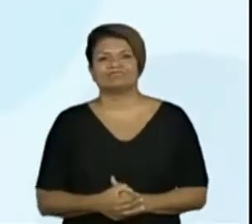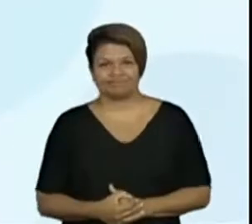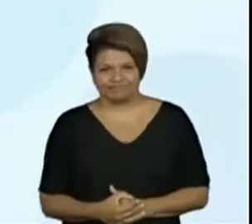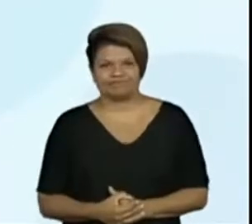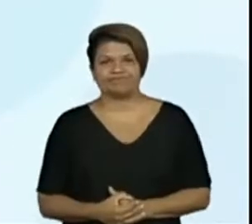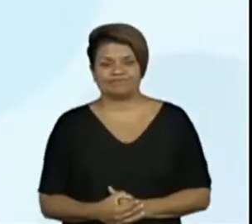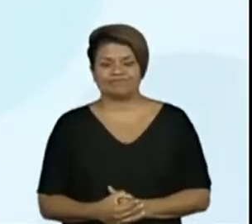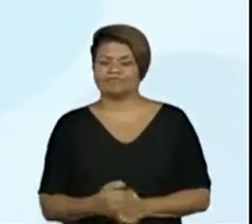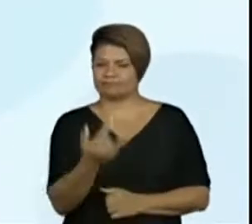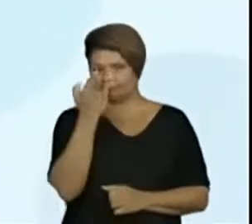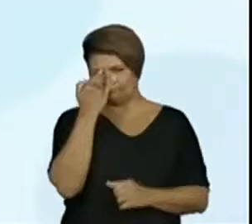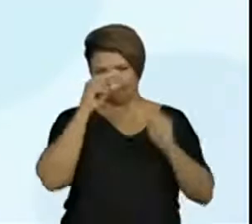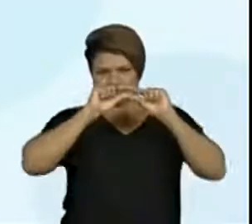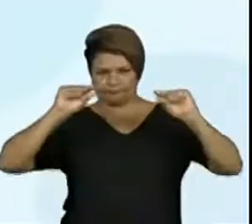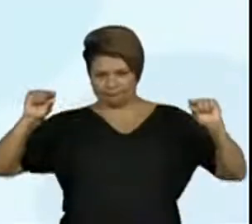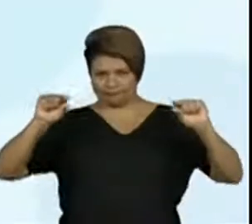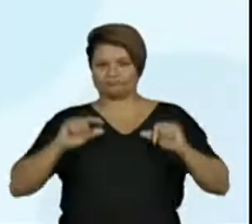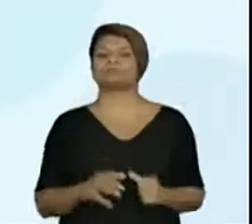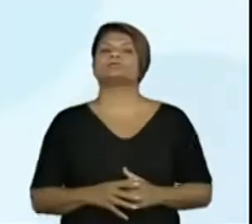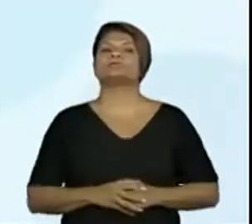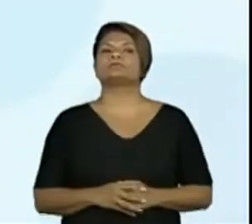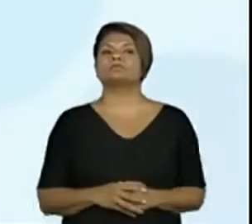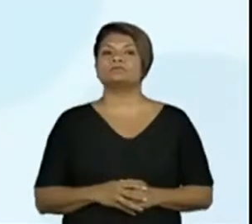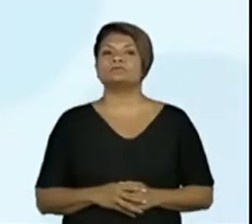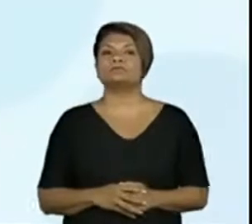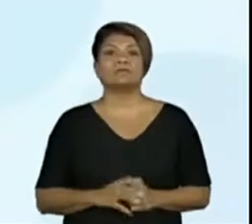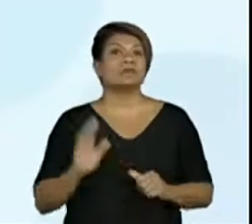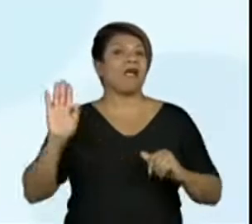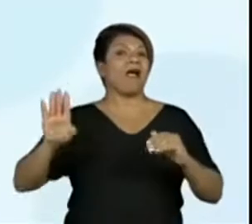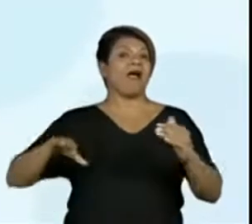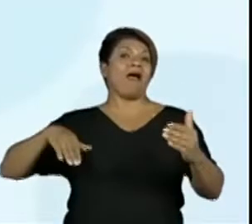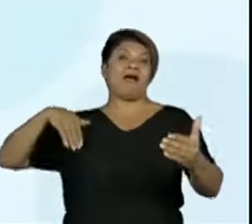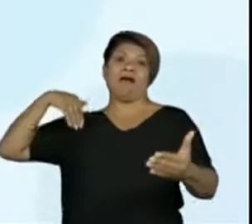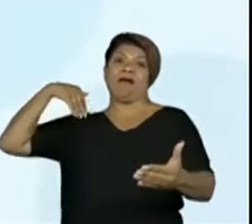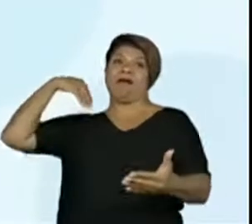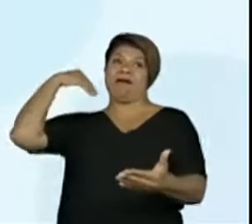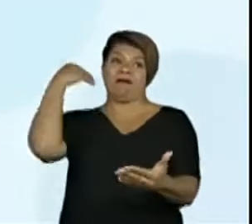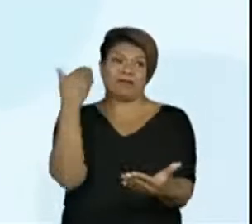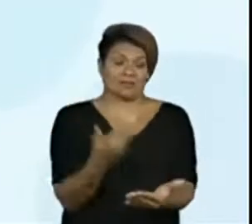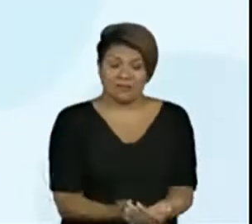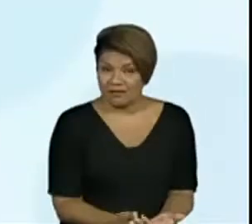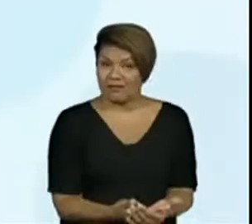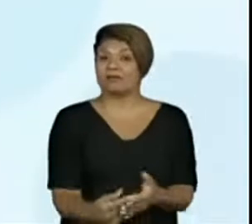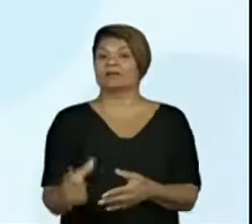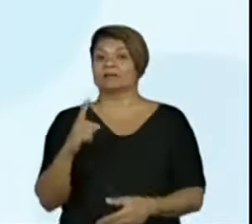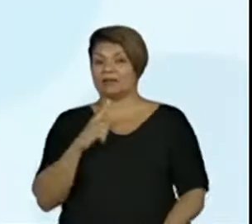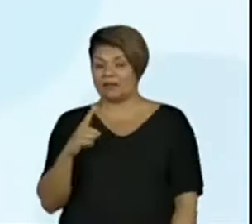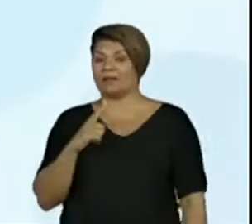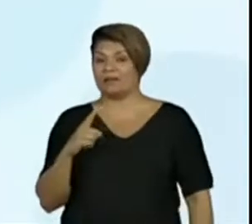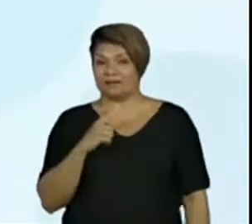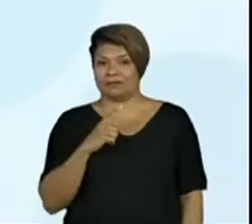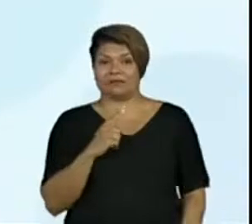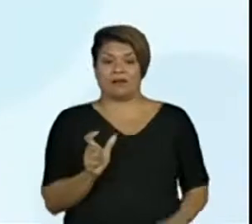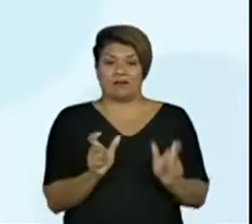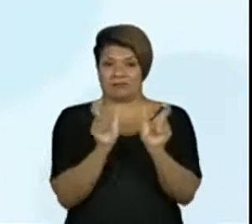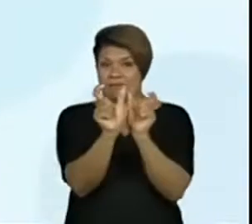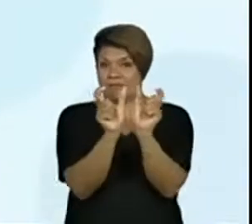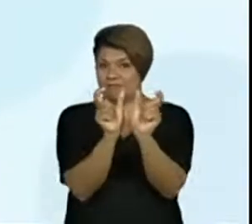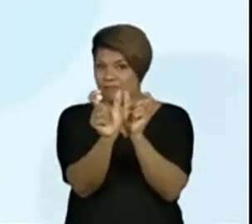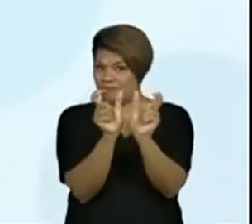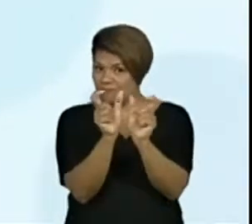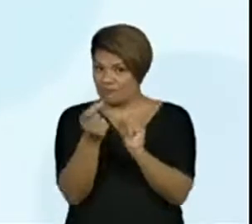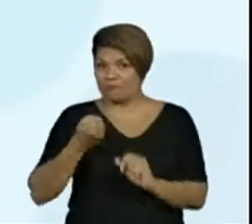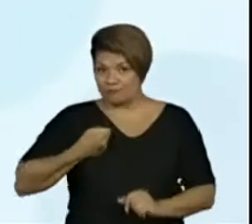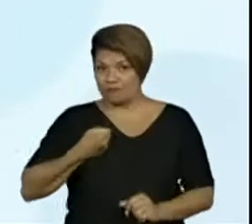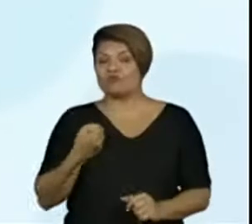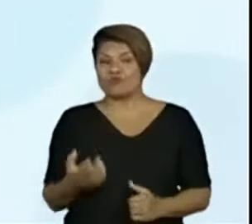Eu vou destacar esse trecho. Até chegar aos algarismos que hoje tanto usamos, foram